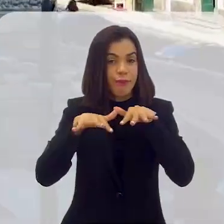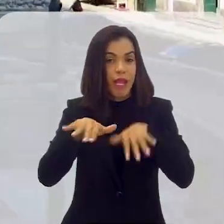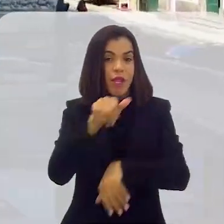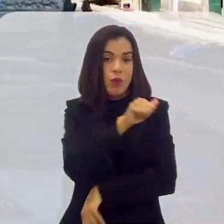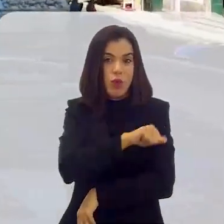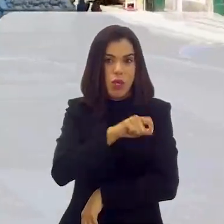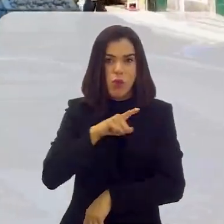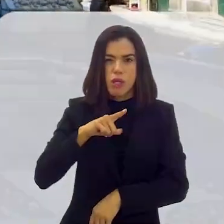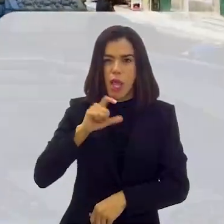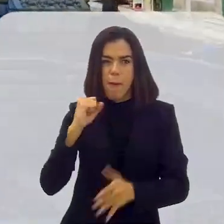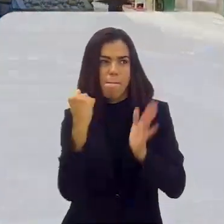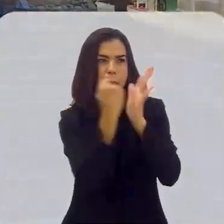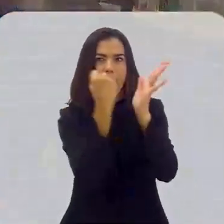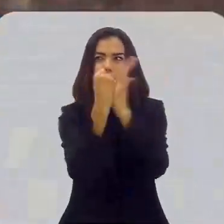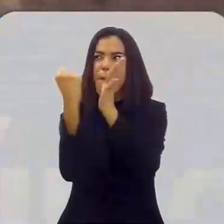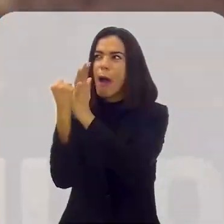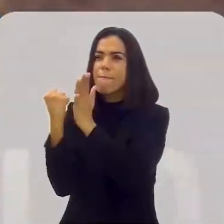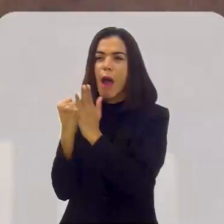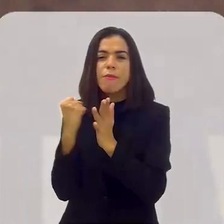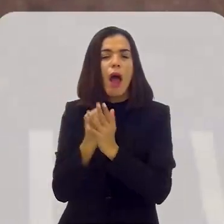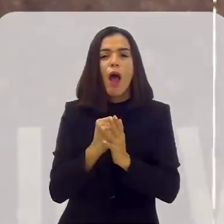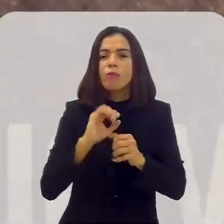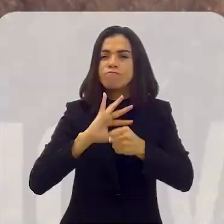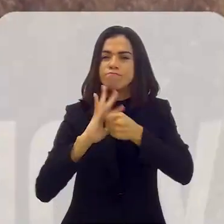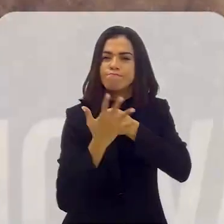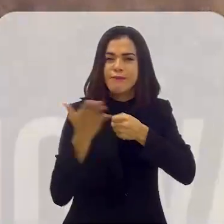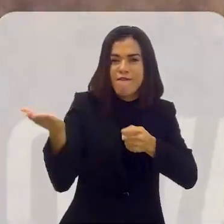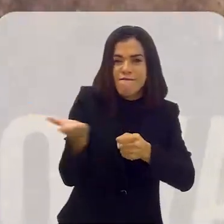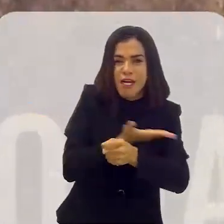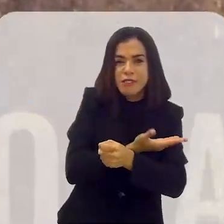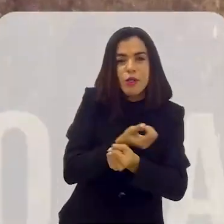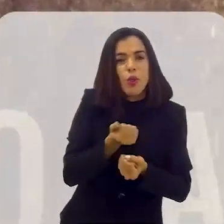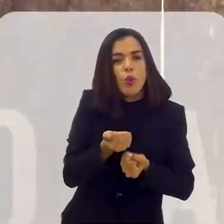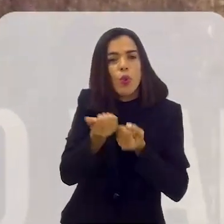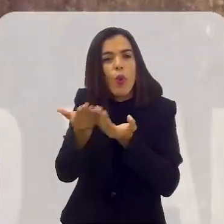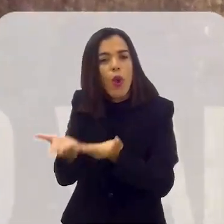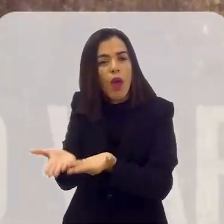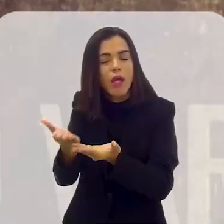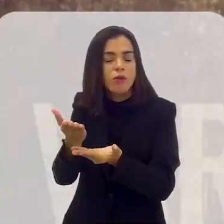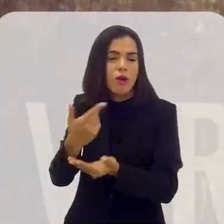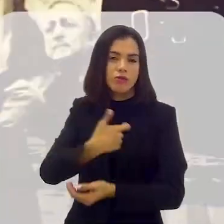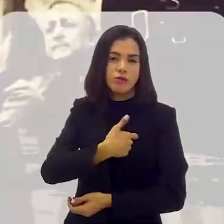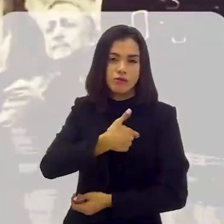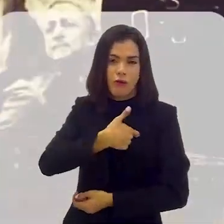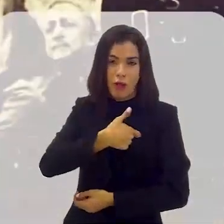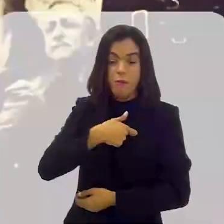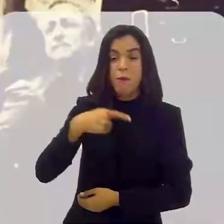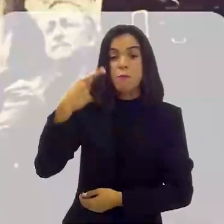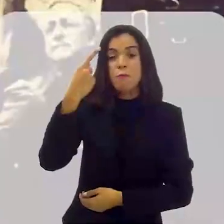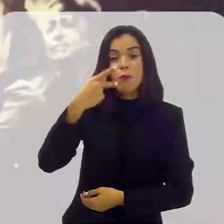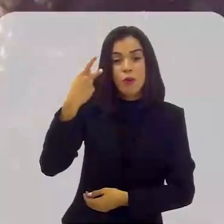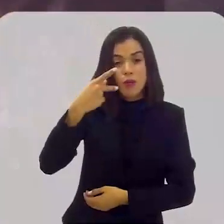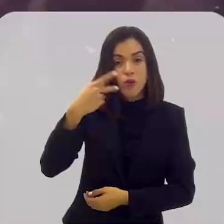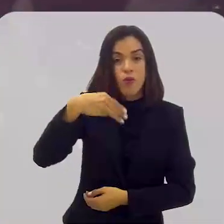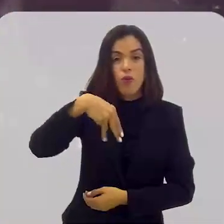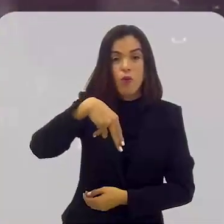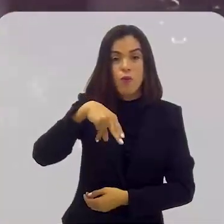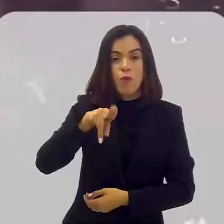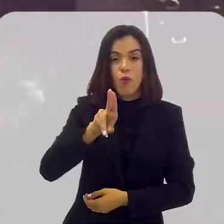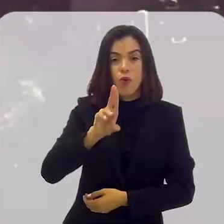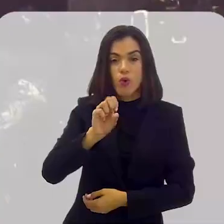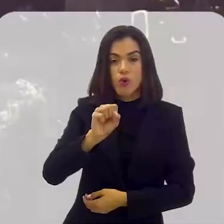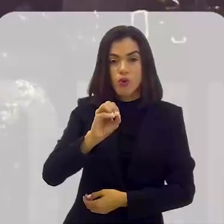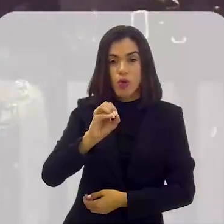está recheada de símbolos fascistas. Eles teriam sido doados a Getúlio Vargas pelo político italiano Benito